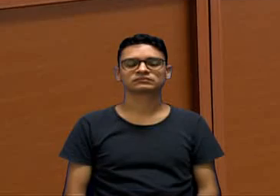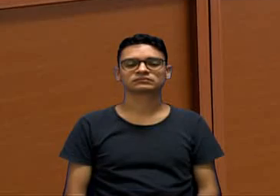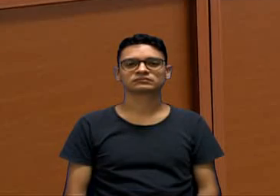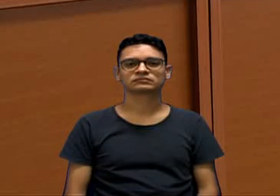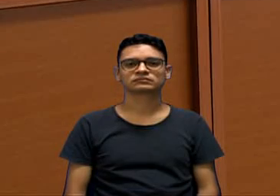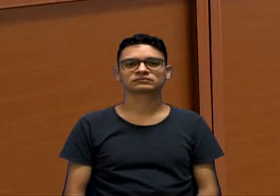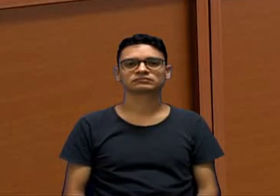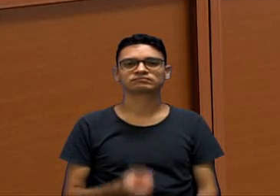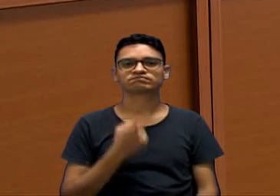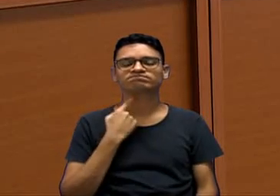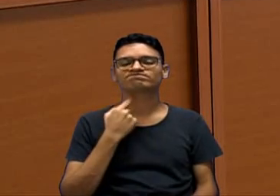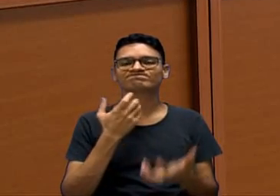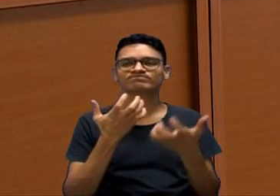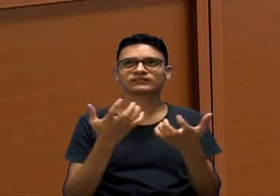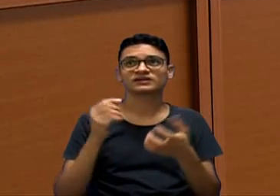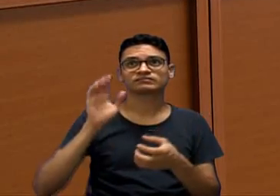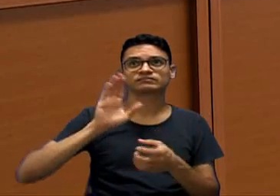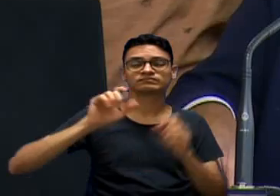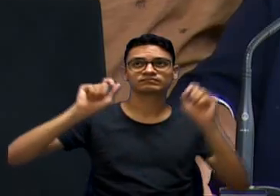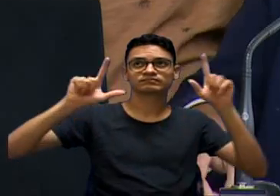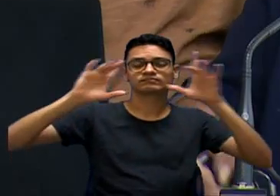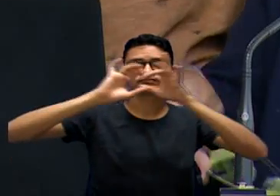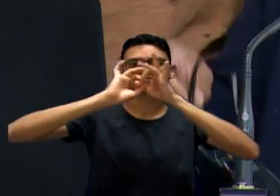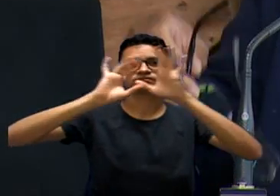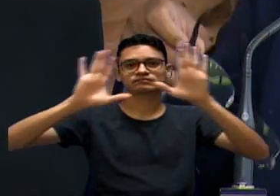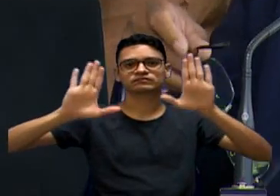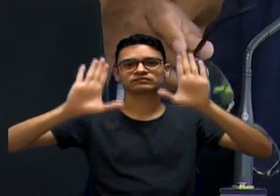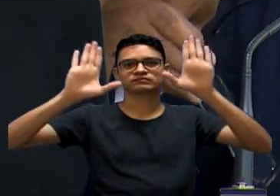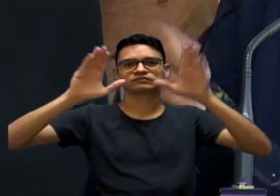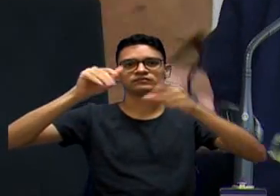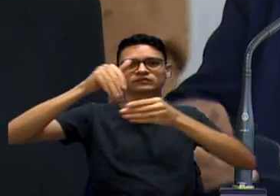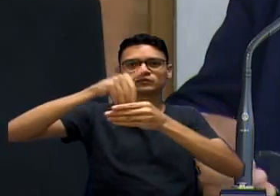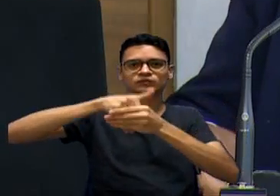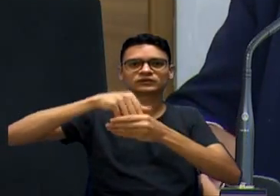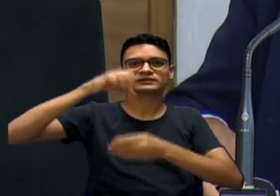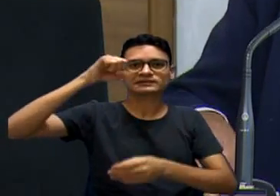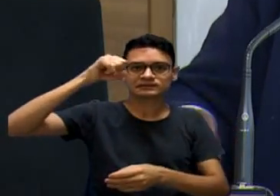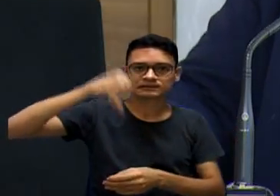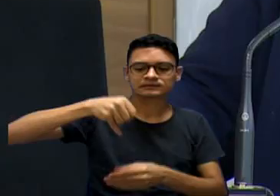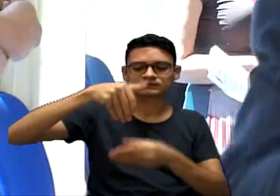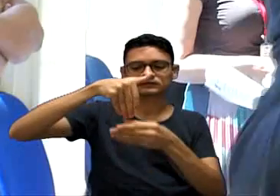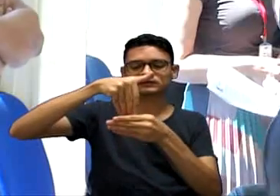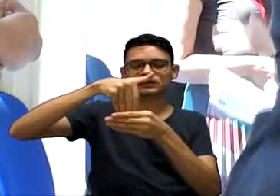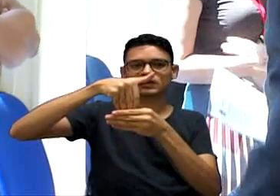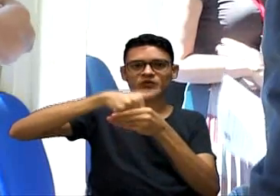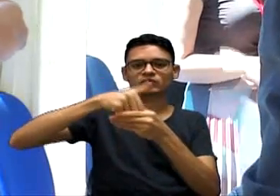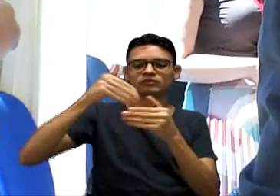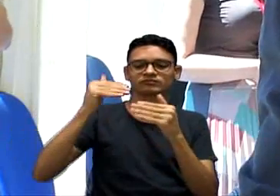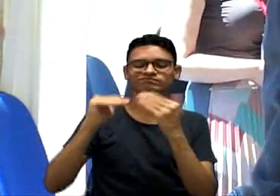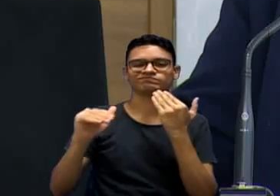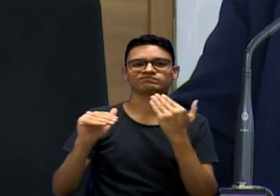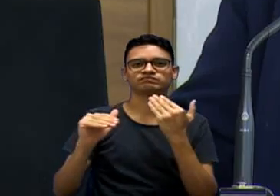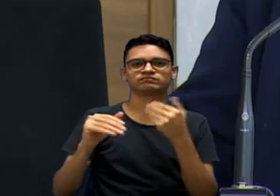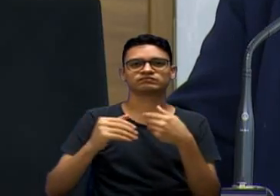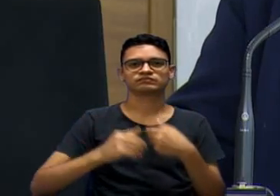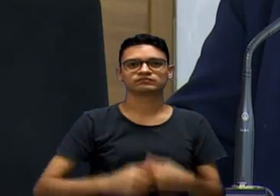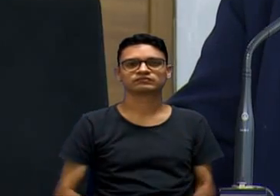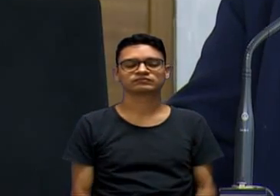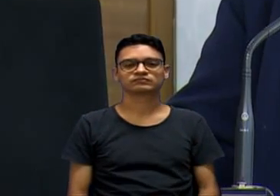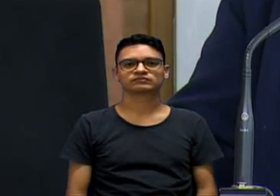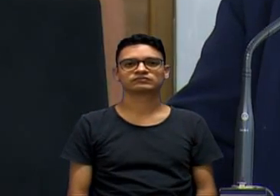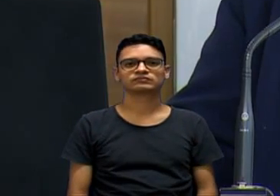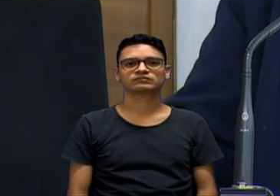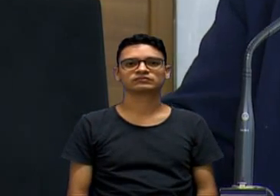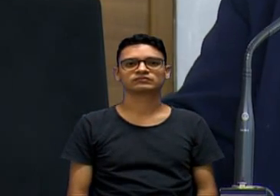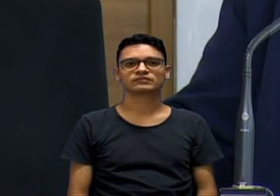Eu gostaria que abrisse o painel de votação. O voto... Sim ao veto. Sim ao veto. Sim ao veto. Já conversado